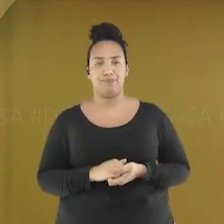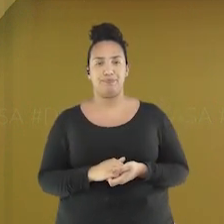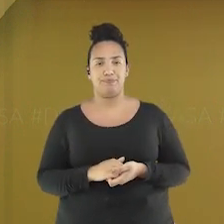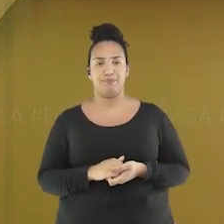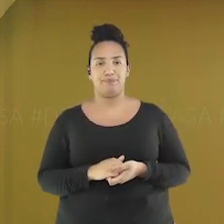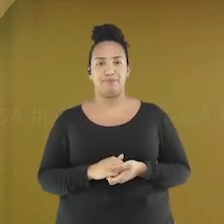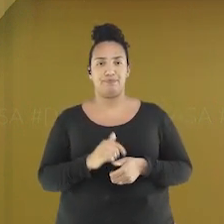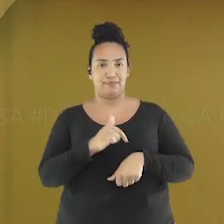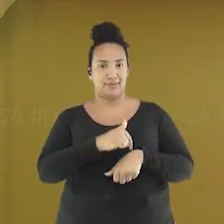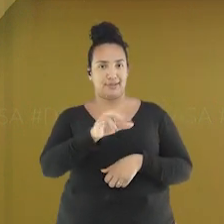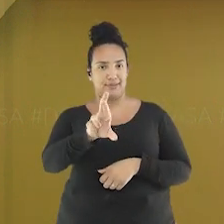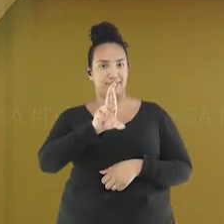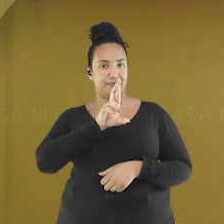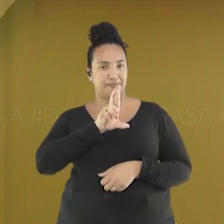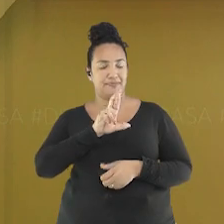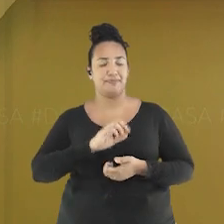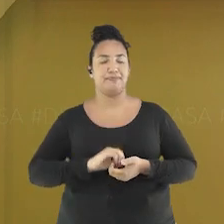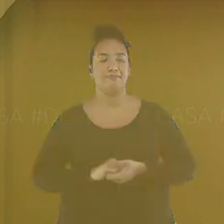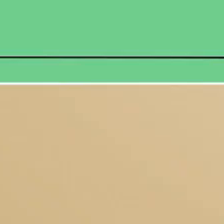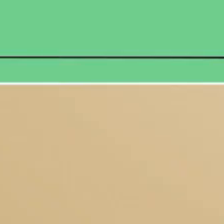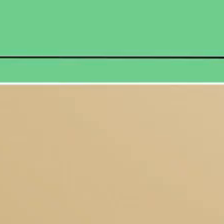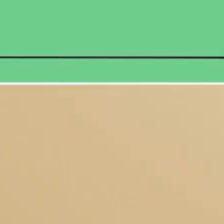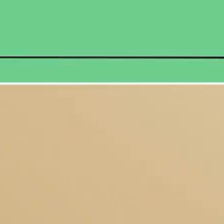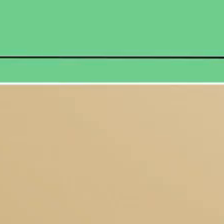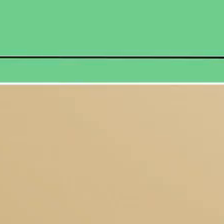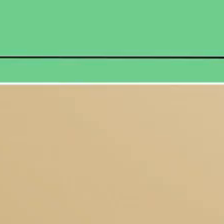achievements. Tempo para a resposta.